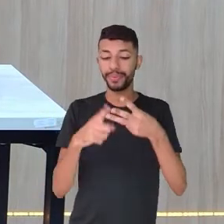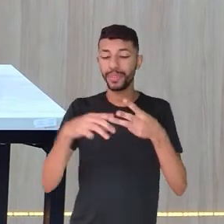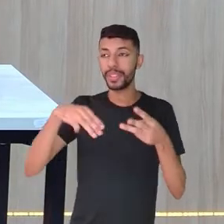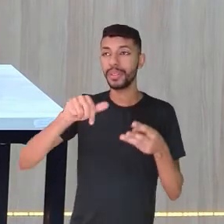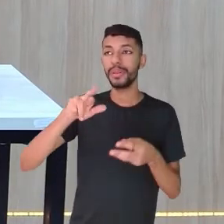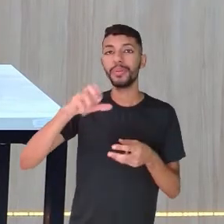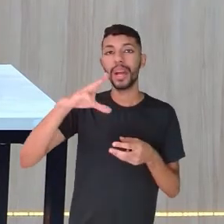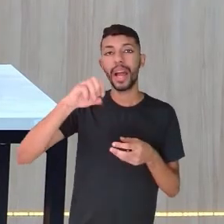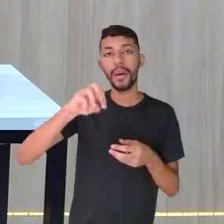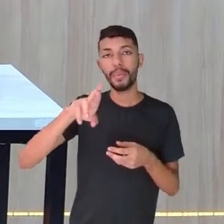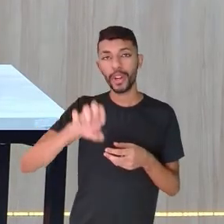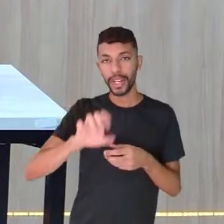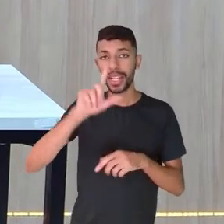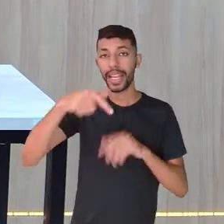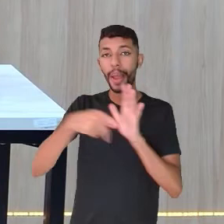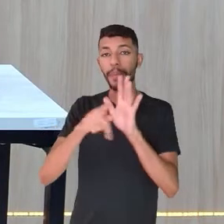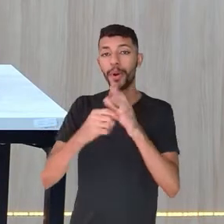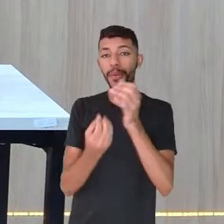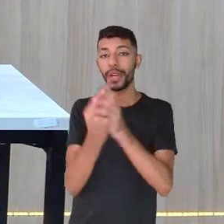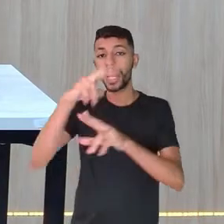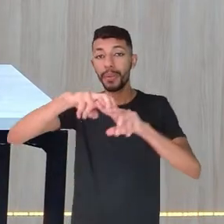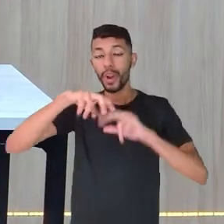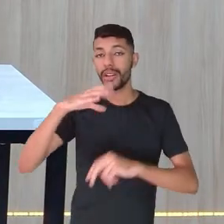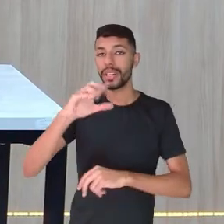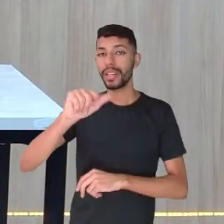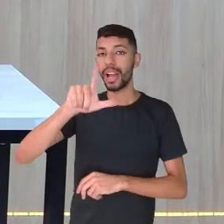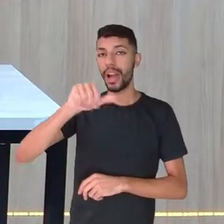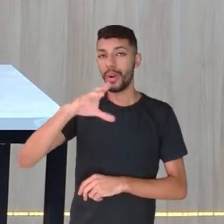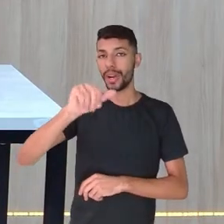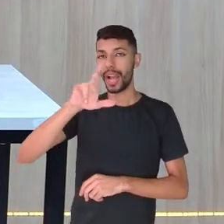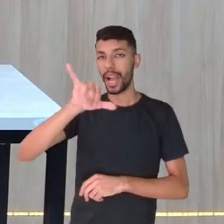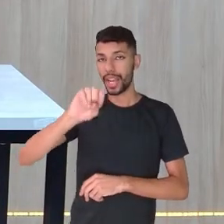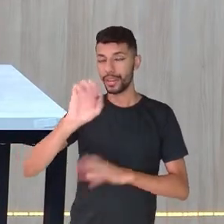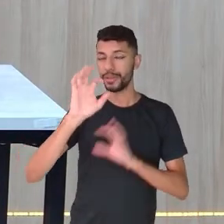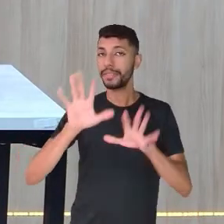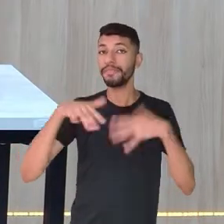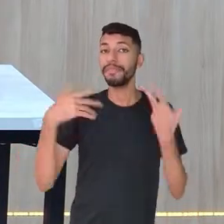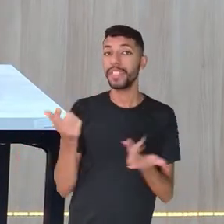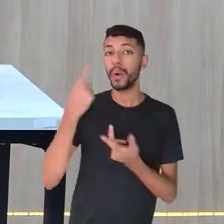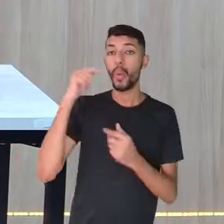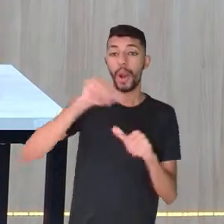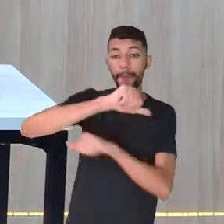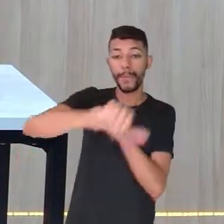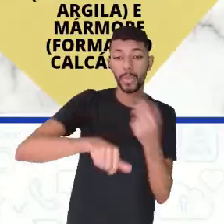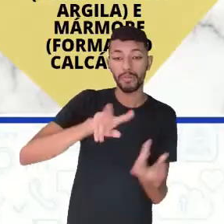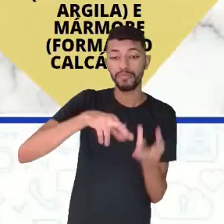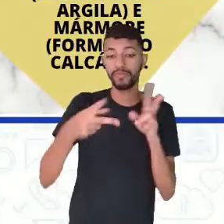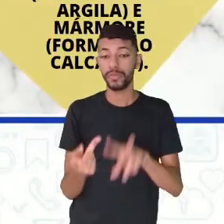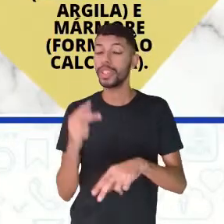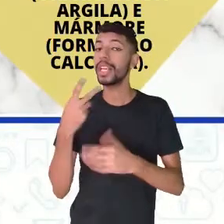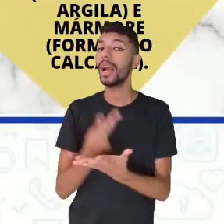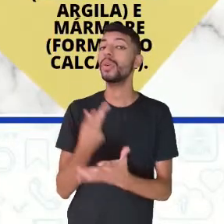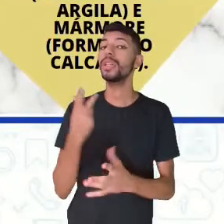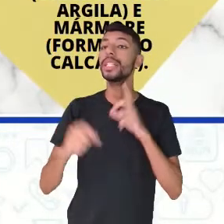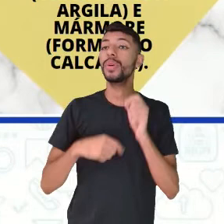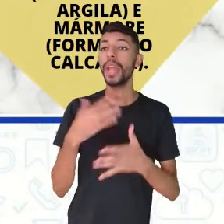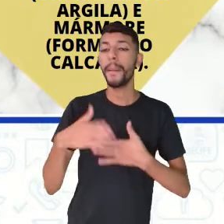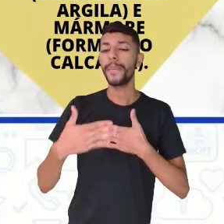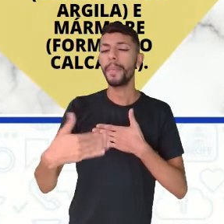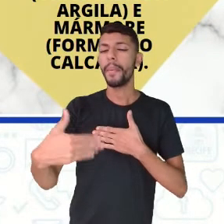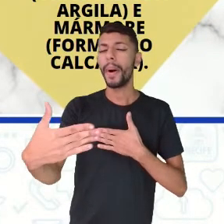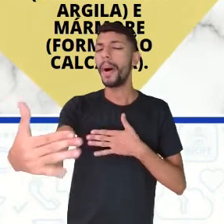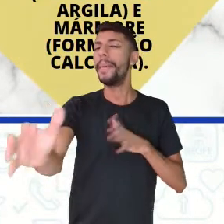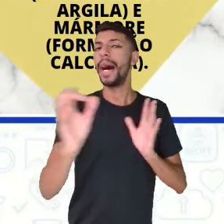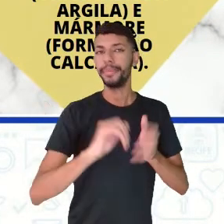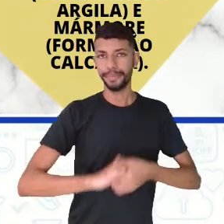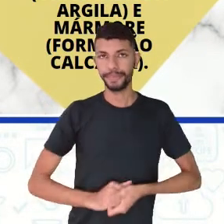formação calcária. Então, vocês vão vendo aí que a questão de metamorfose são transformações que vão acontecendo ao longo do